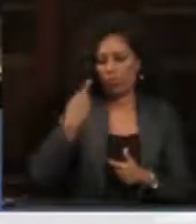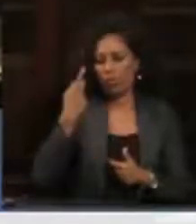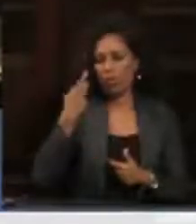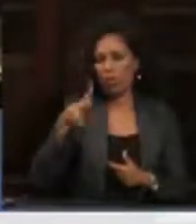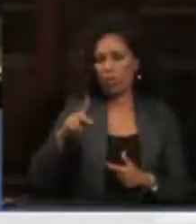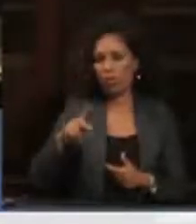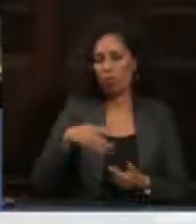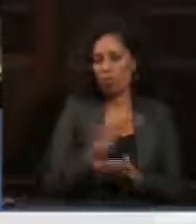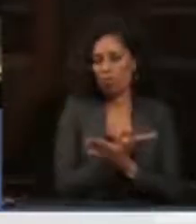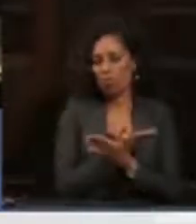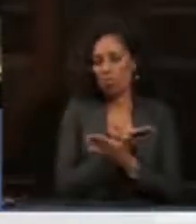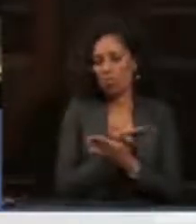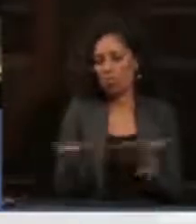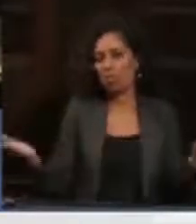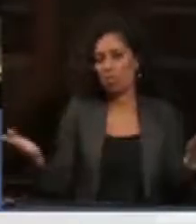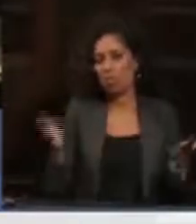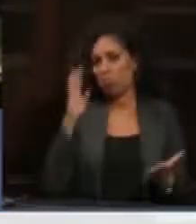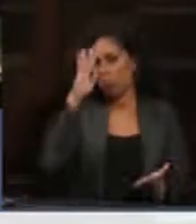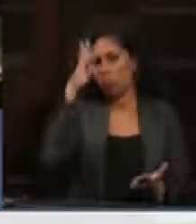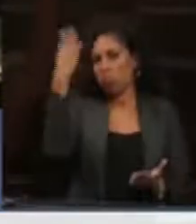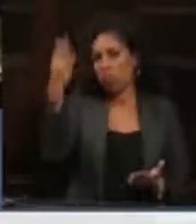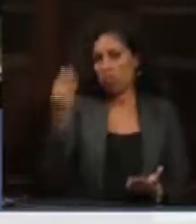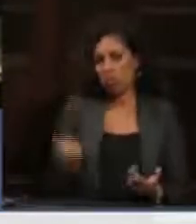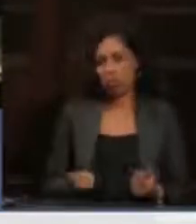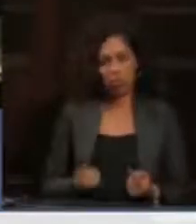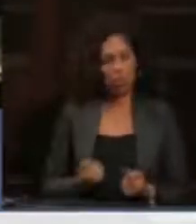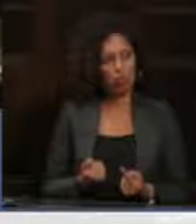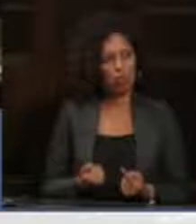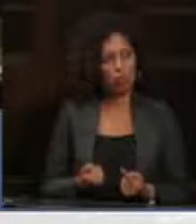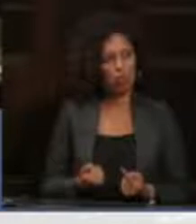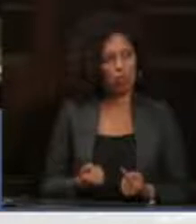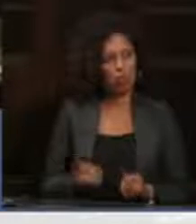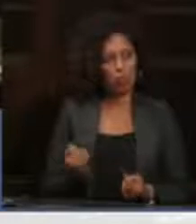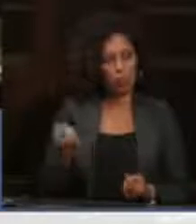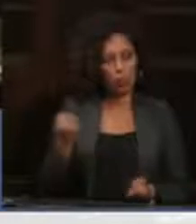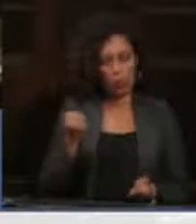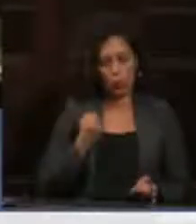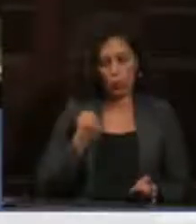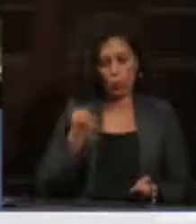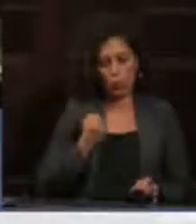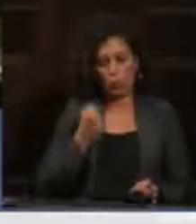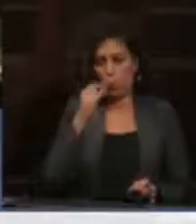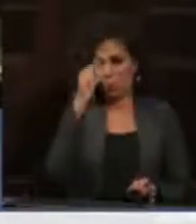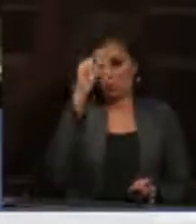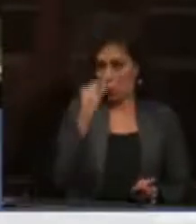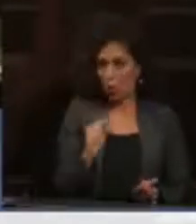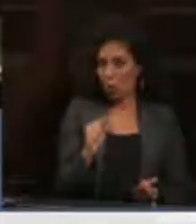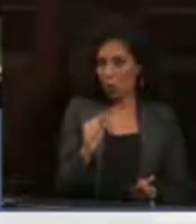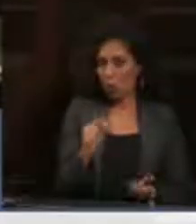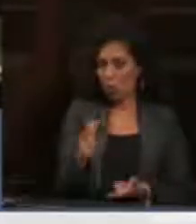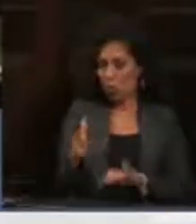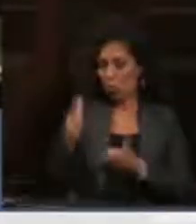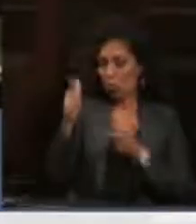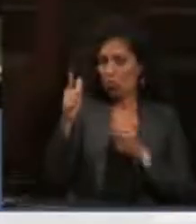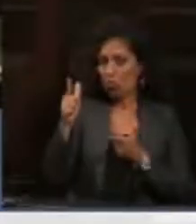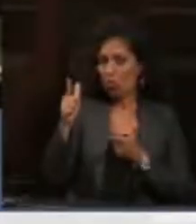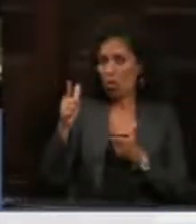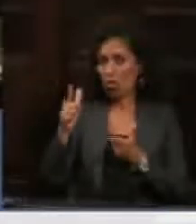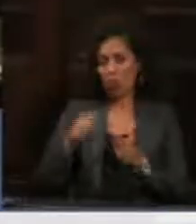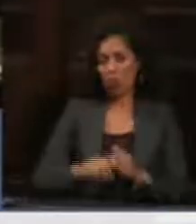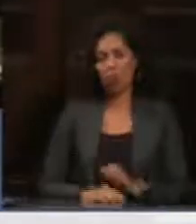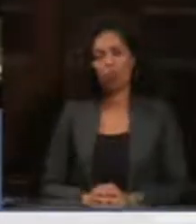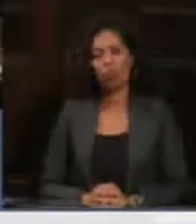vidas interrompidas, com um número ínfimo de apreensão de armas e